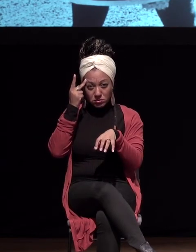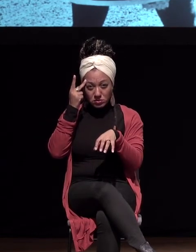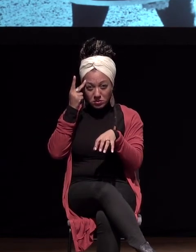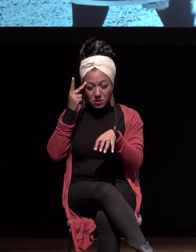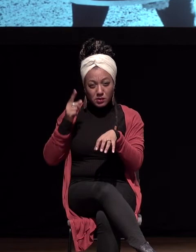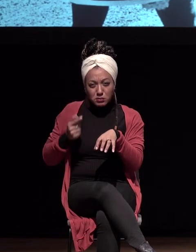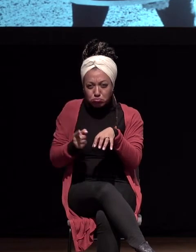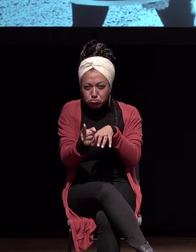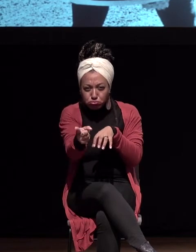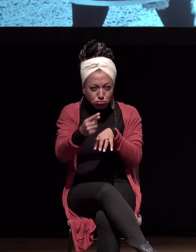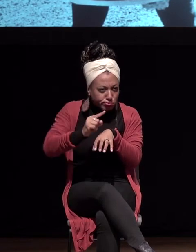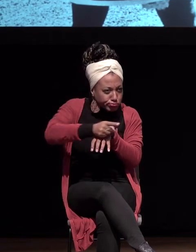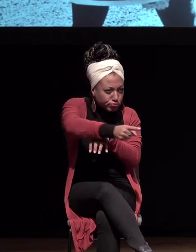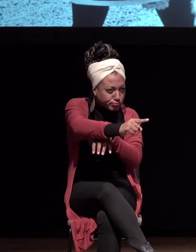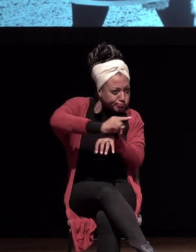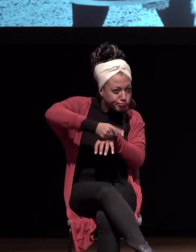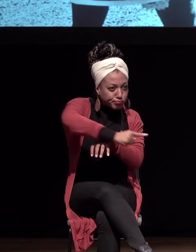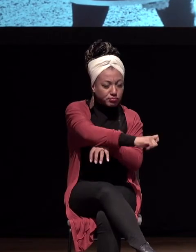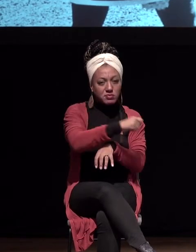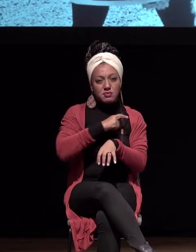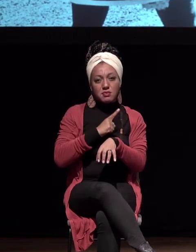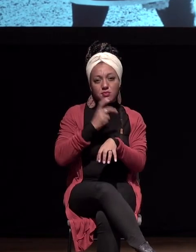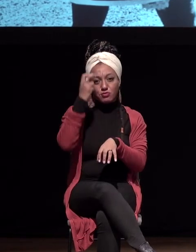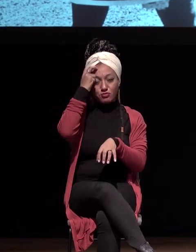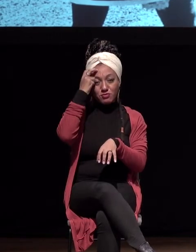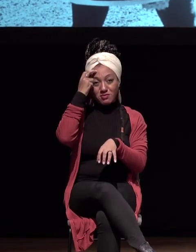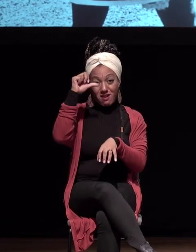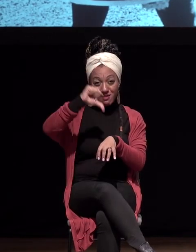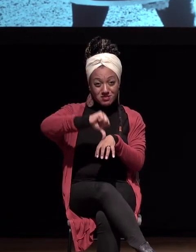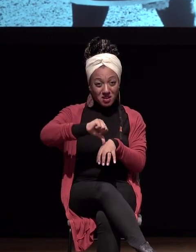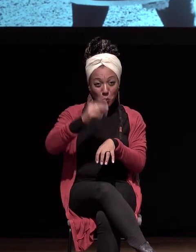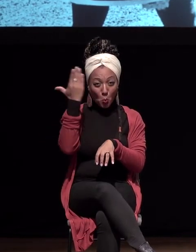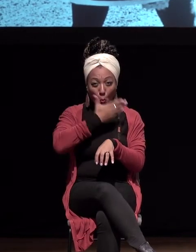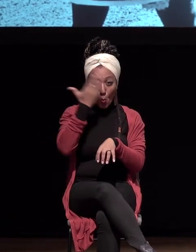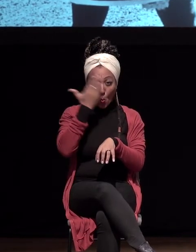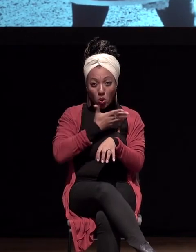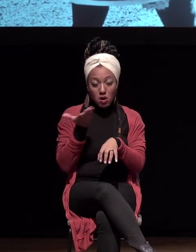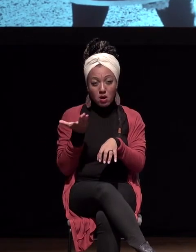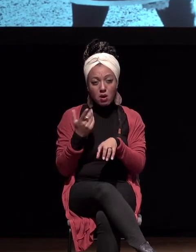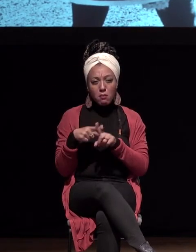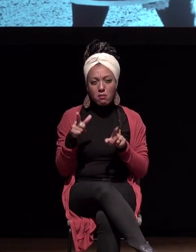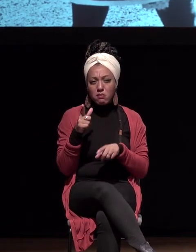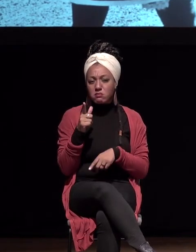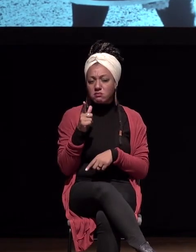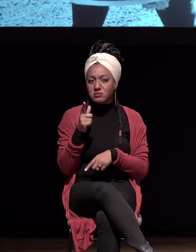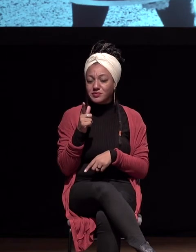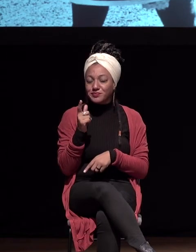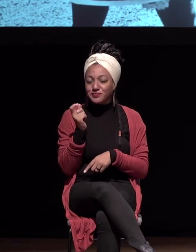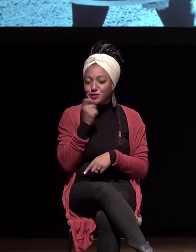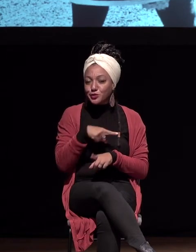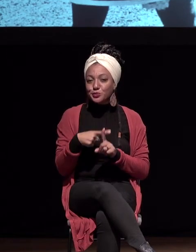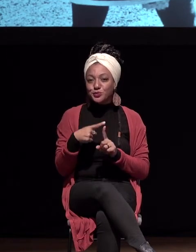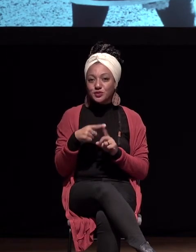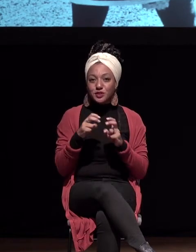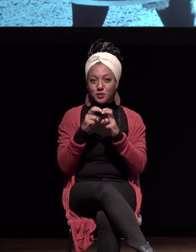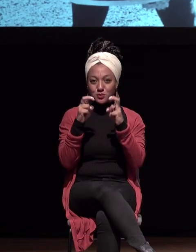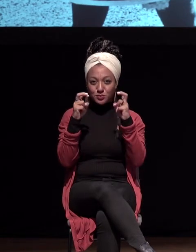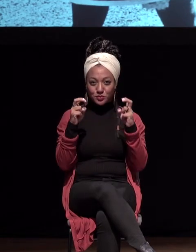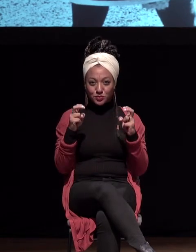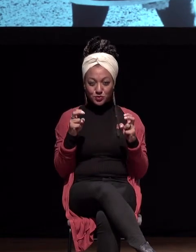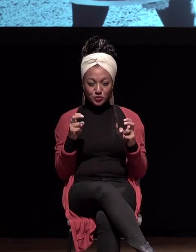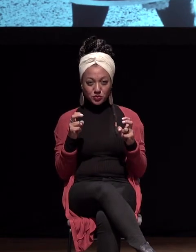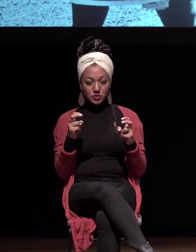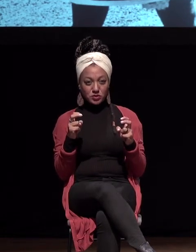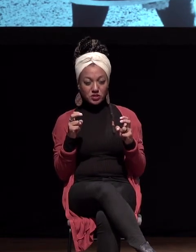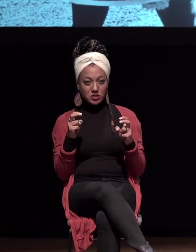a gente não daqui do centro, né, a gente acaba não enxergando. Tal. Isso me pareceu genial, porque não colocava o museu como um horizonte, mas